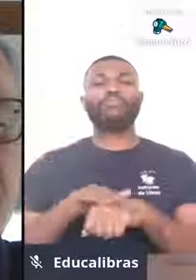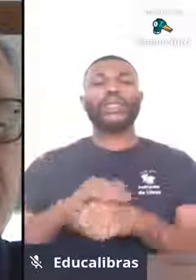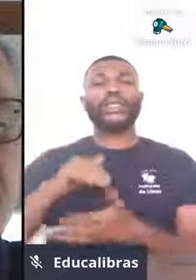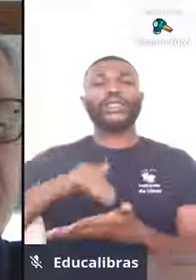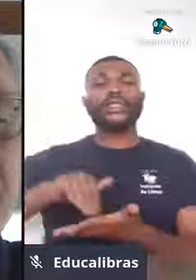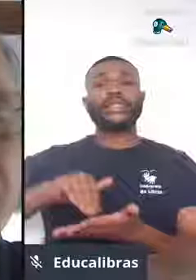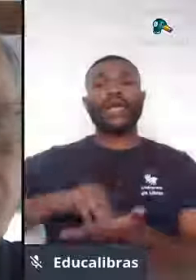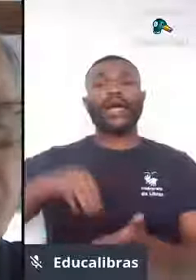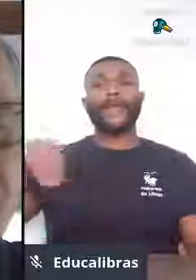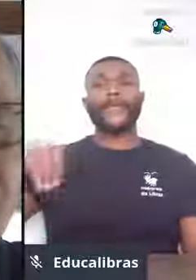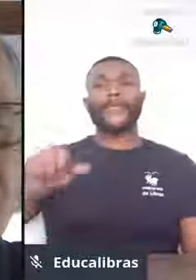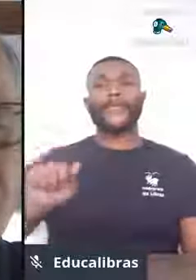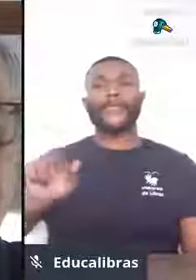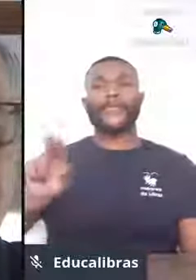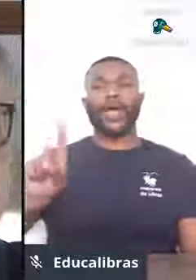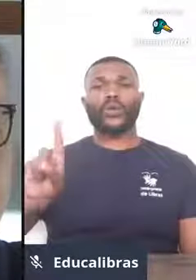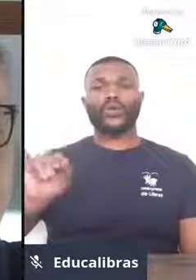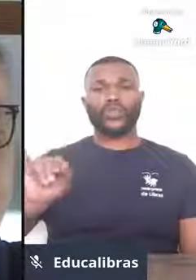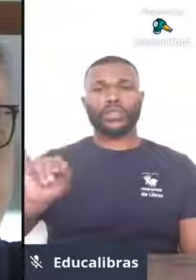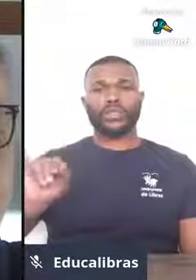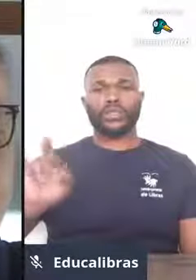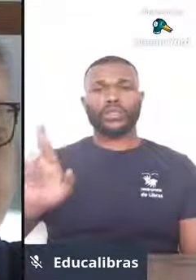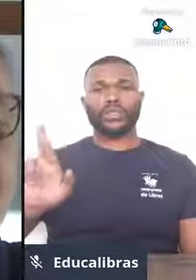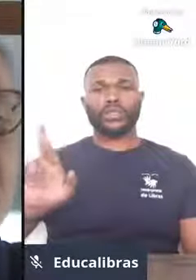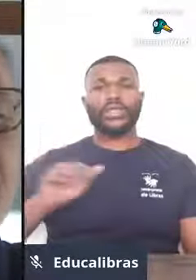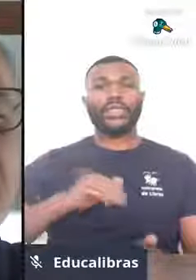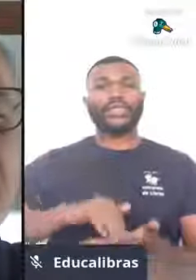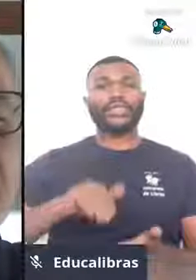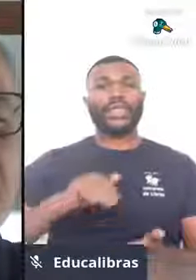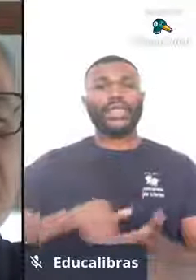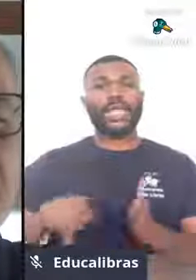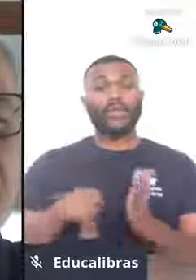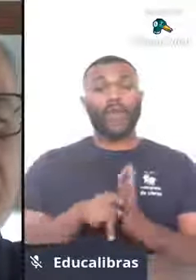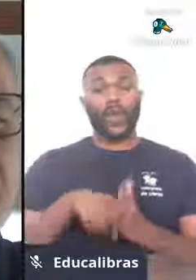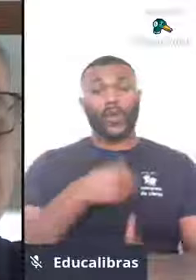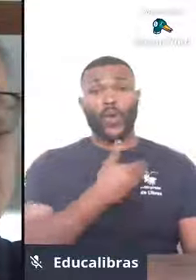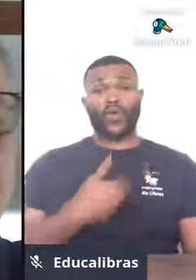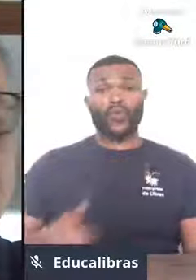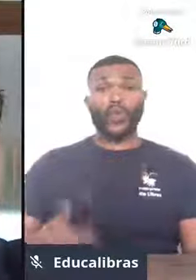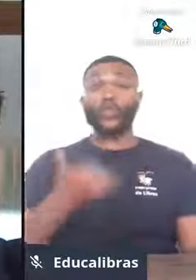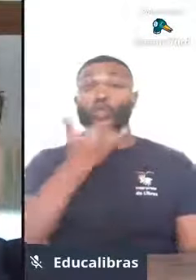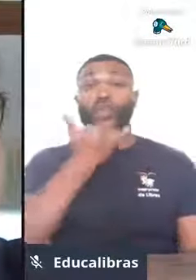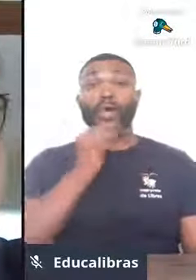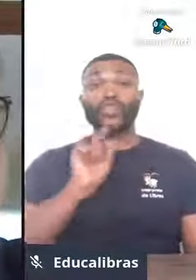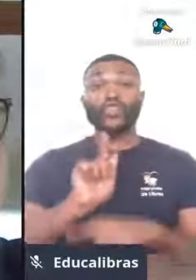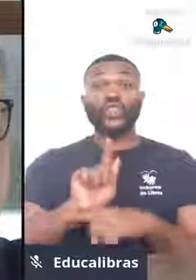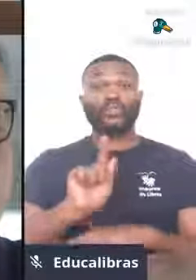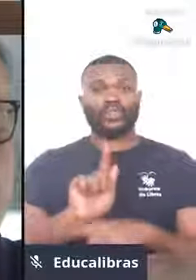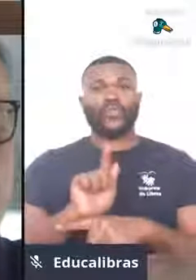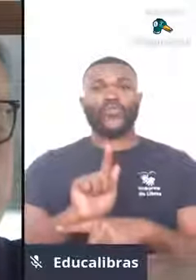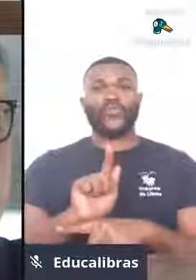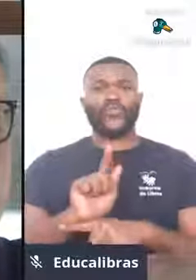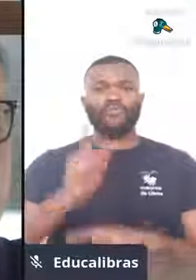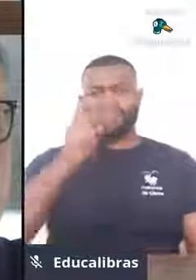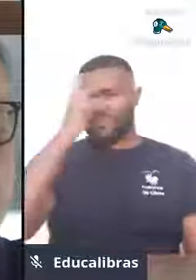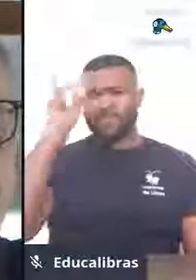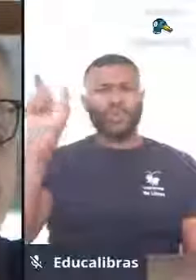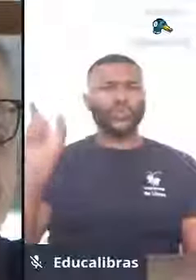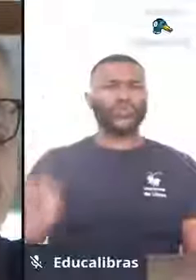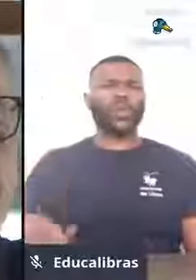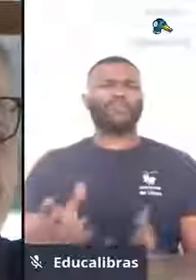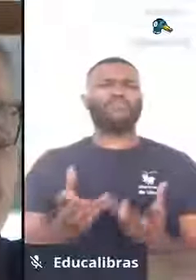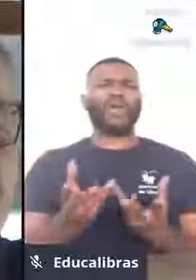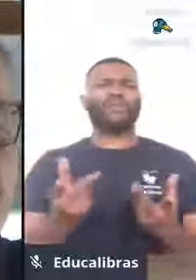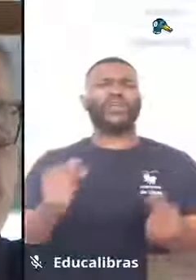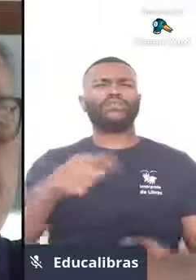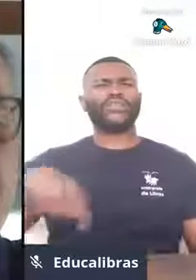Maldi, da secretária de governo. Não, perdão, de gestão. Uma pessoa fantástica que vocês vão adorar